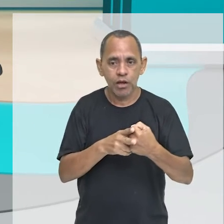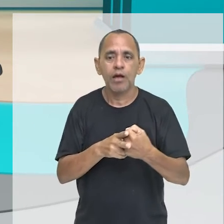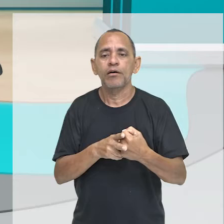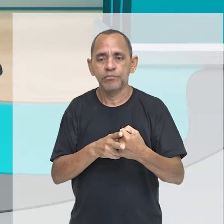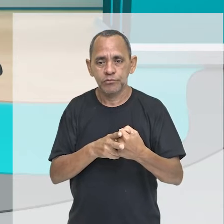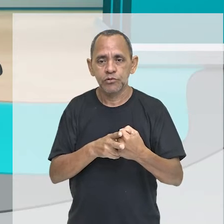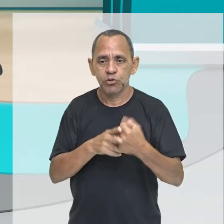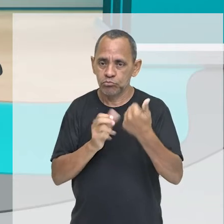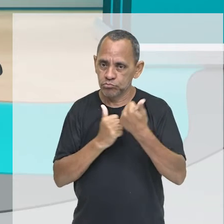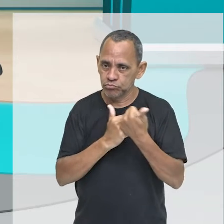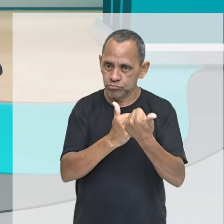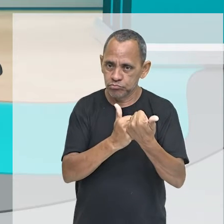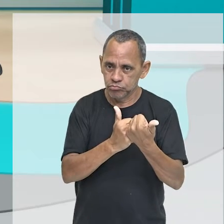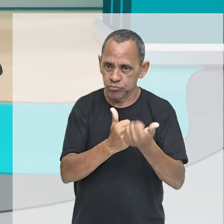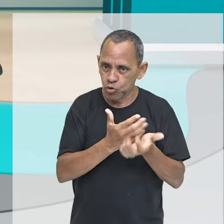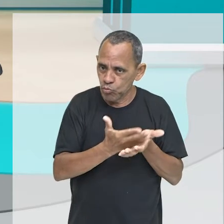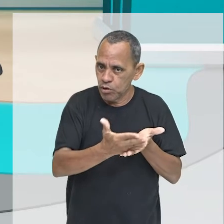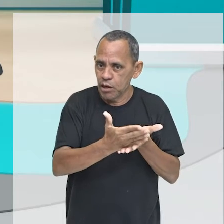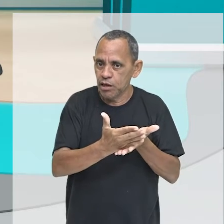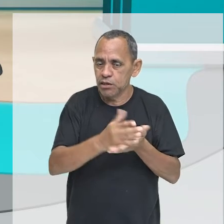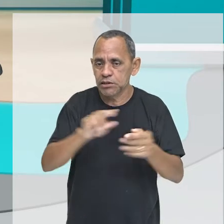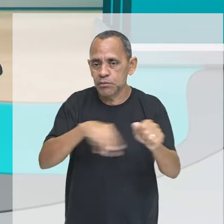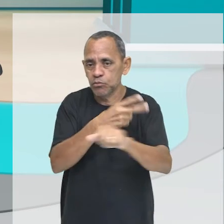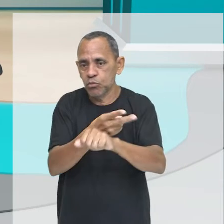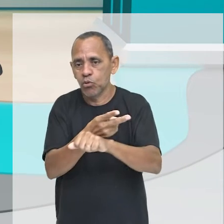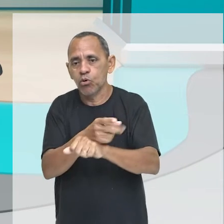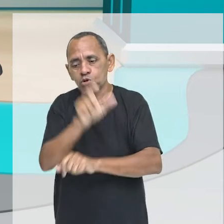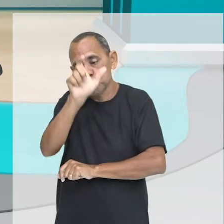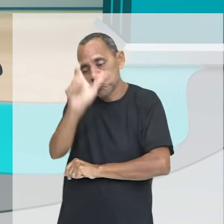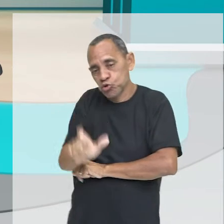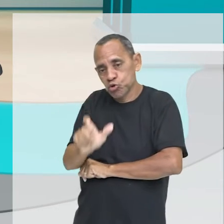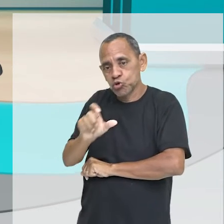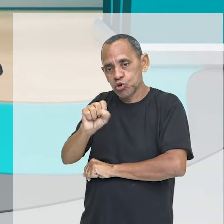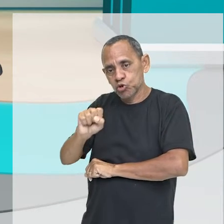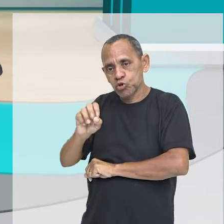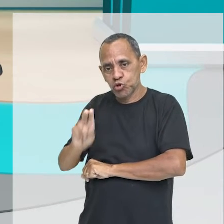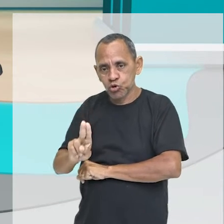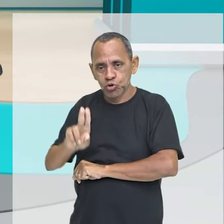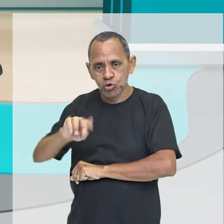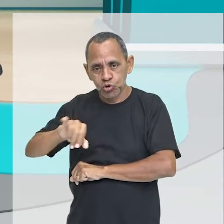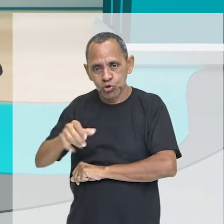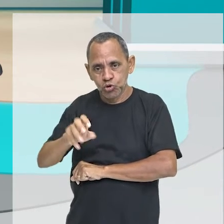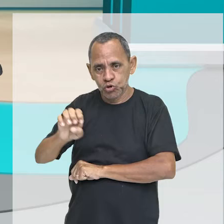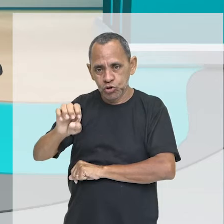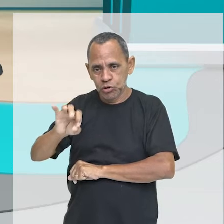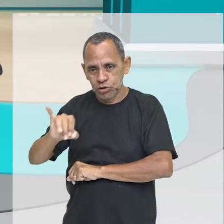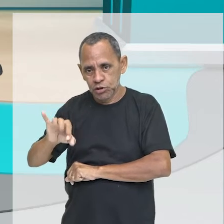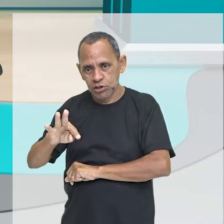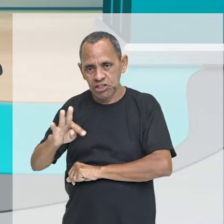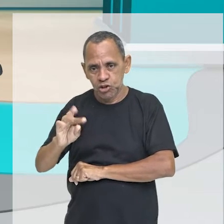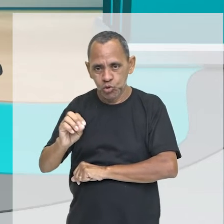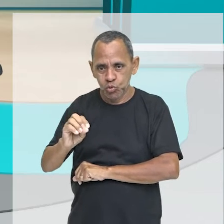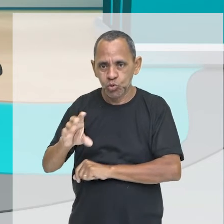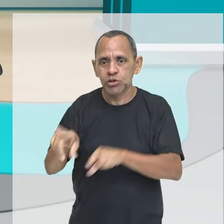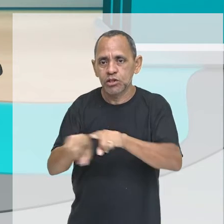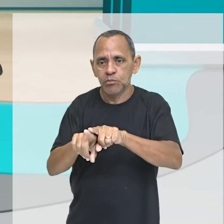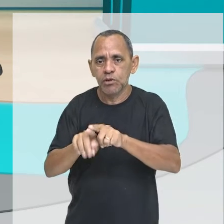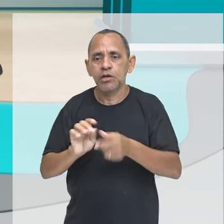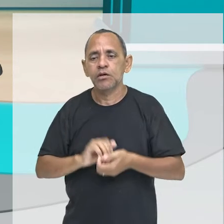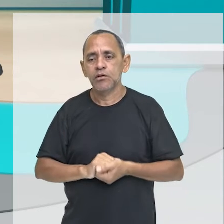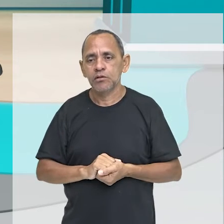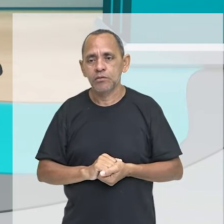auxiliar, iniciando, aí depois eu tenho o sujeito. Então a principal alteração que eu tenho das frases afirmativas, negativas